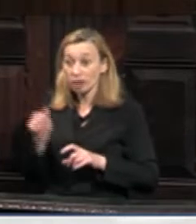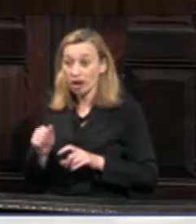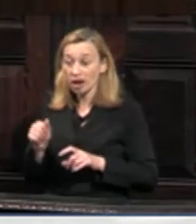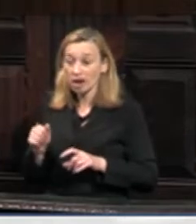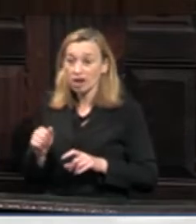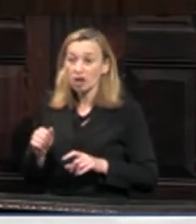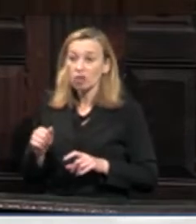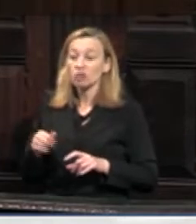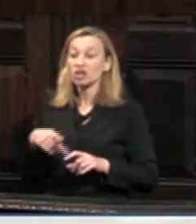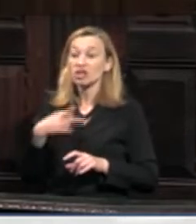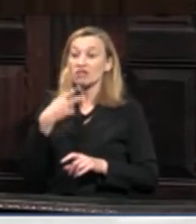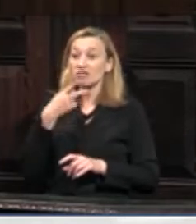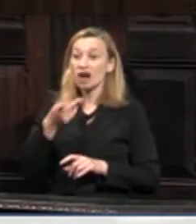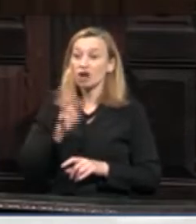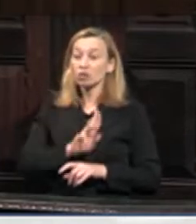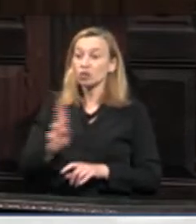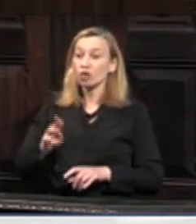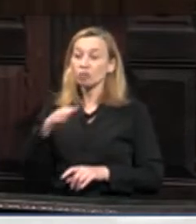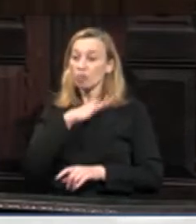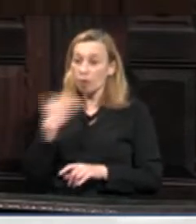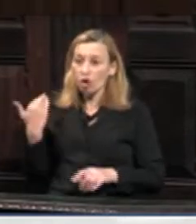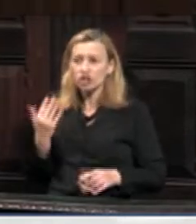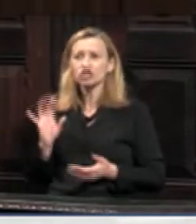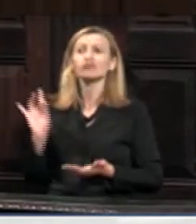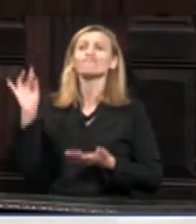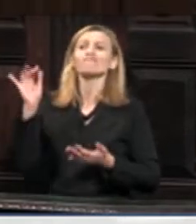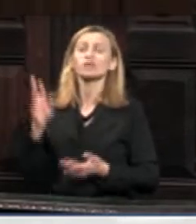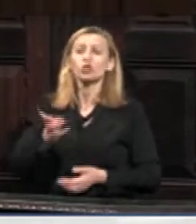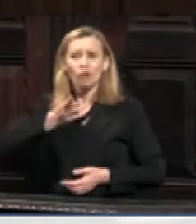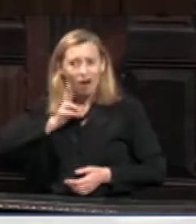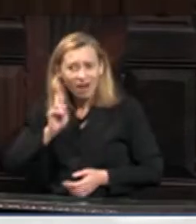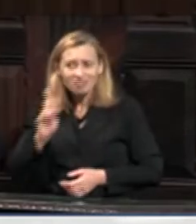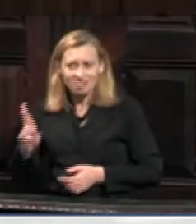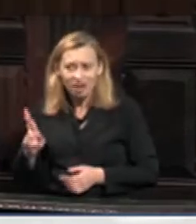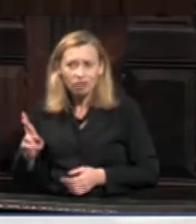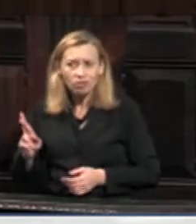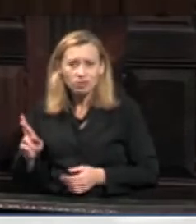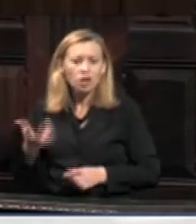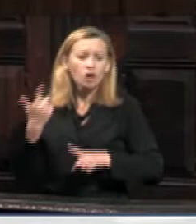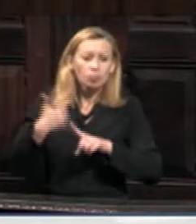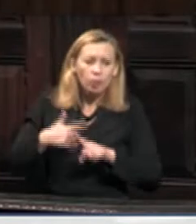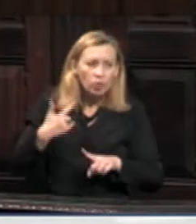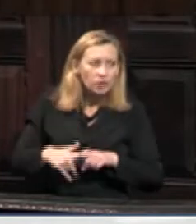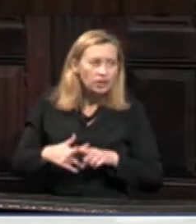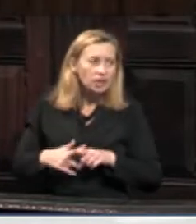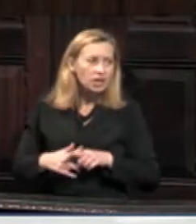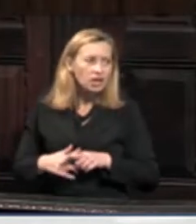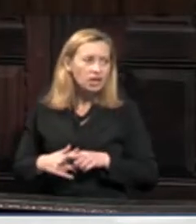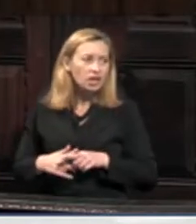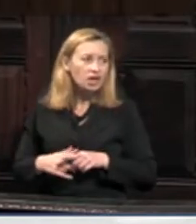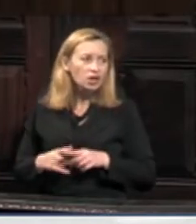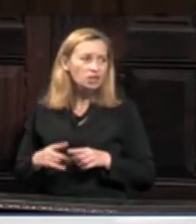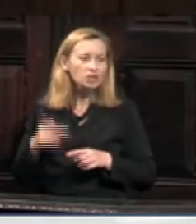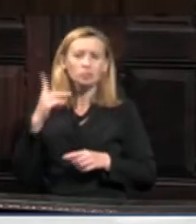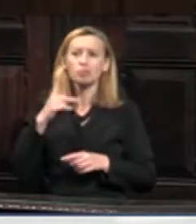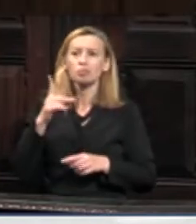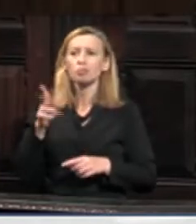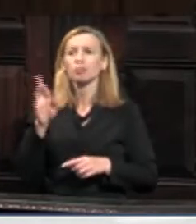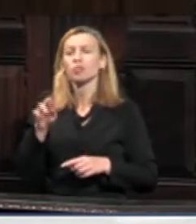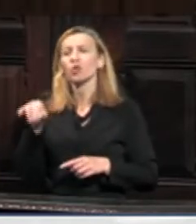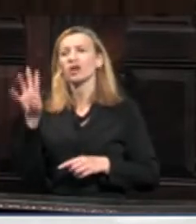CISMorte, e com razão, porque esse sistema, ele tira